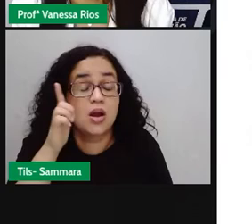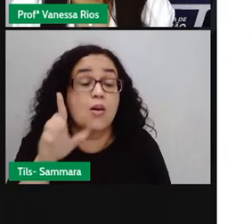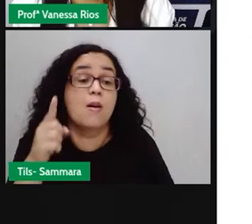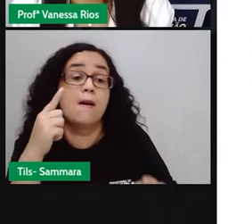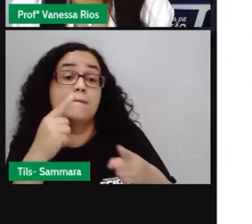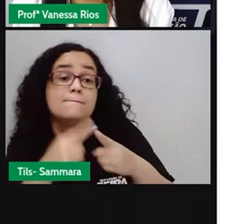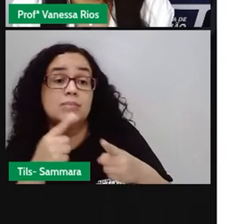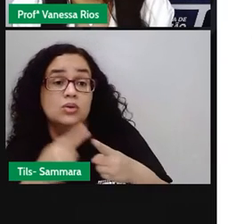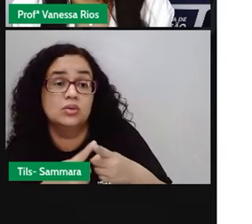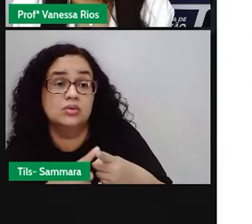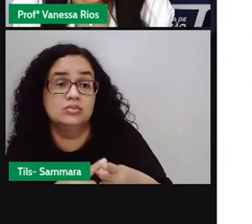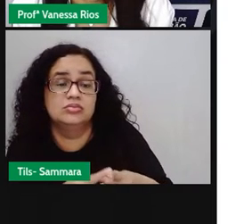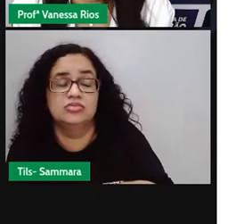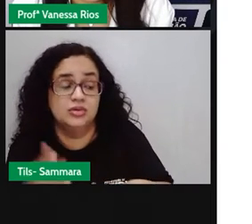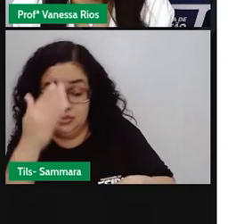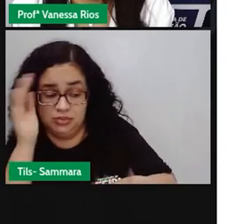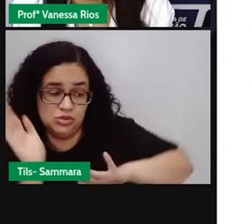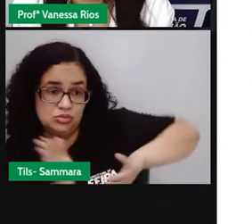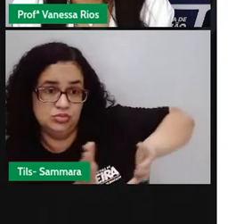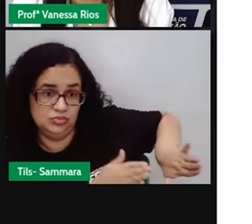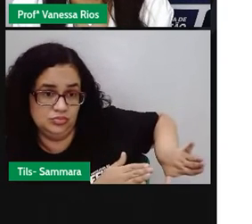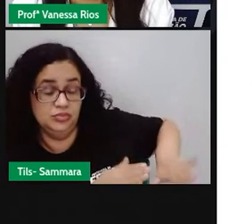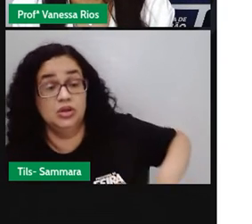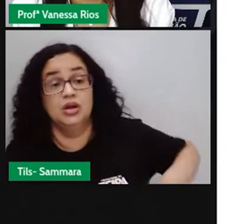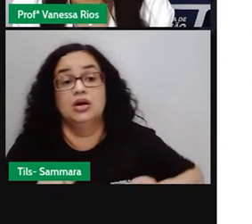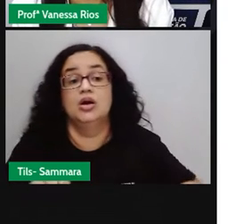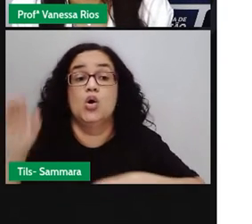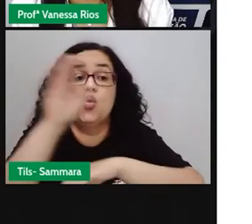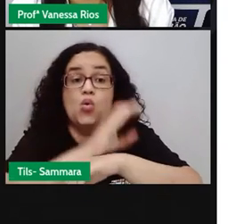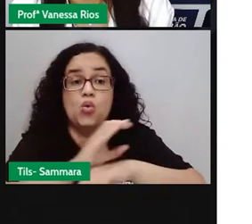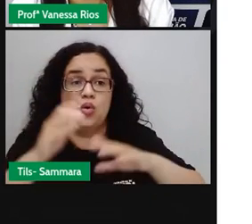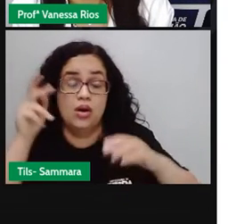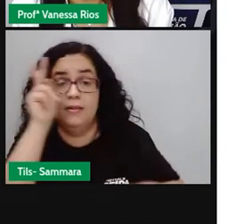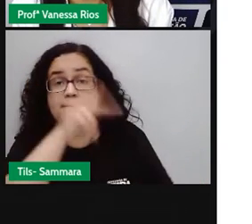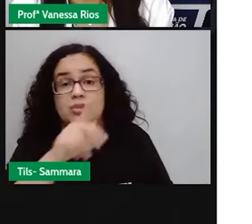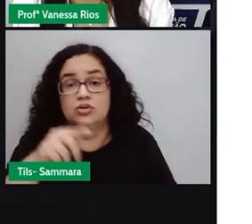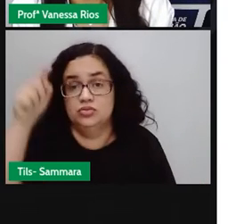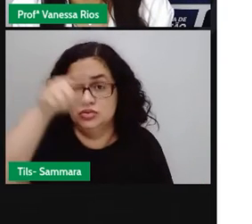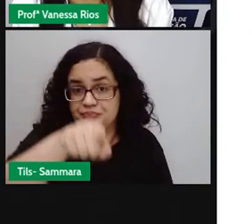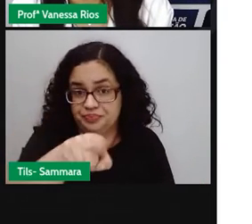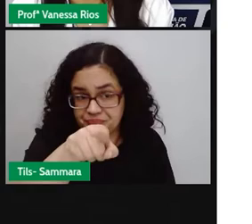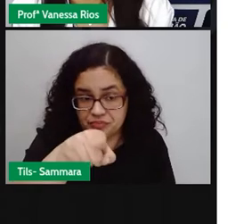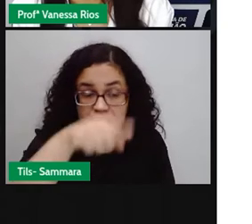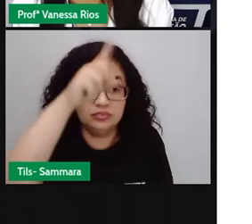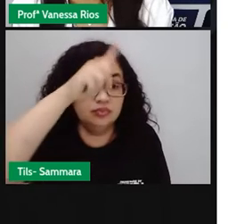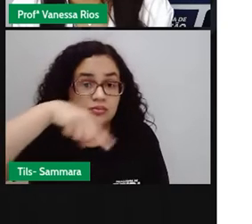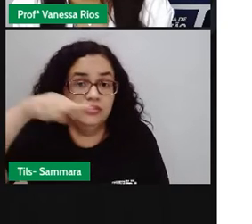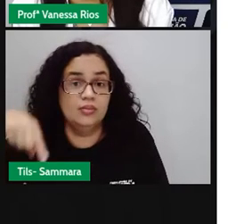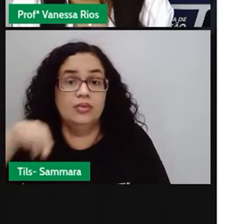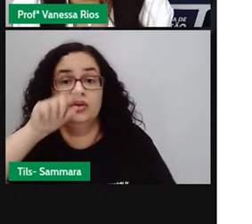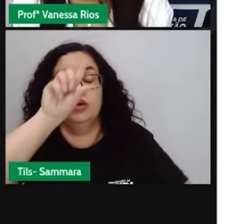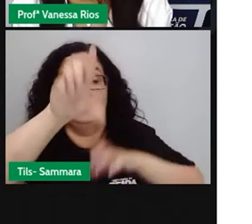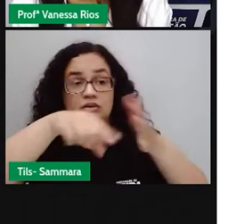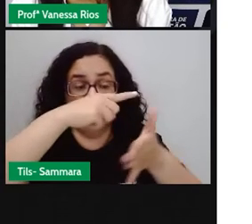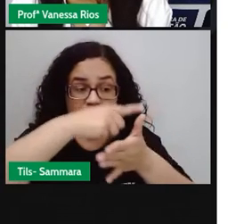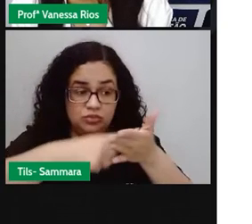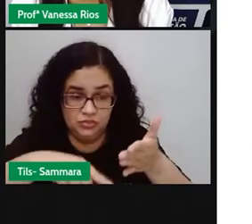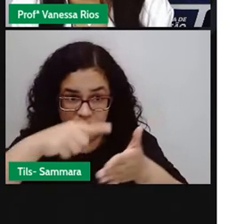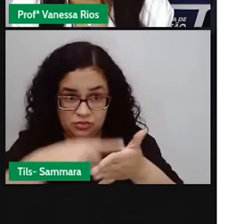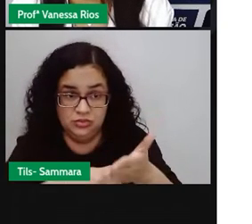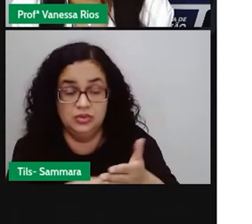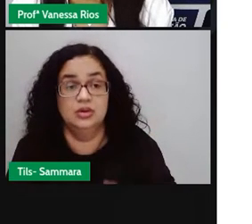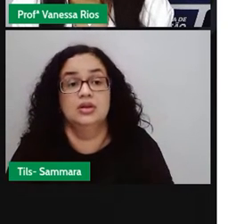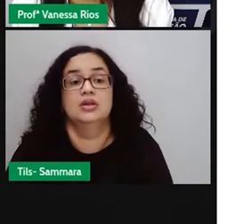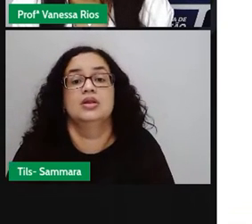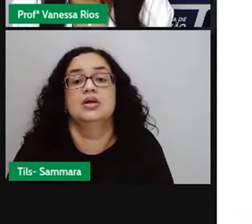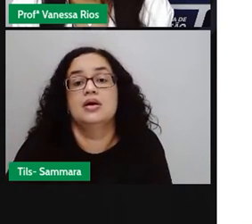porque a proposta ela foi rejeitada pelo Congresso. Então, eu trouxe um gráfico aí representando a votação